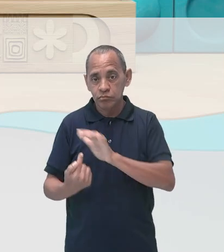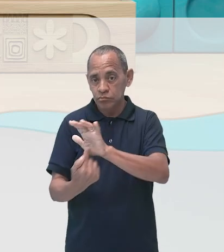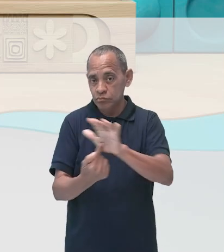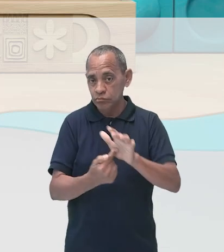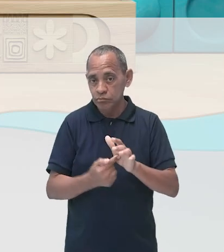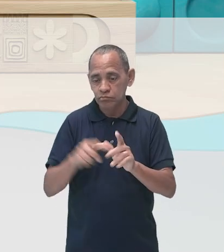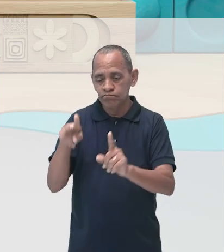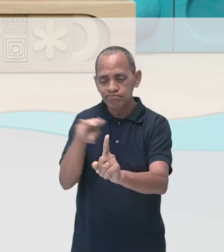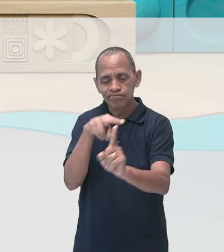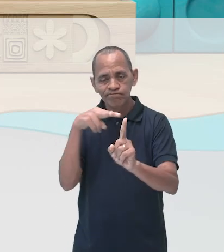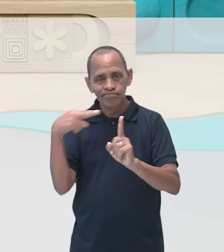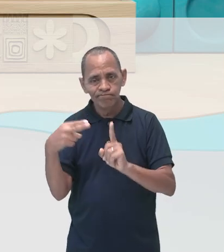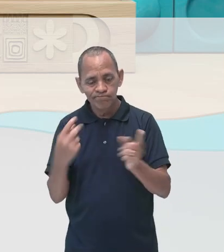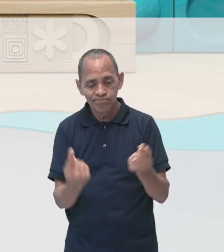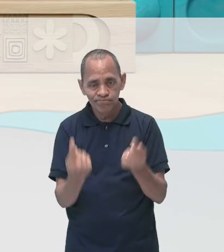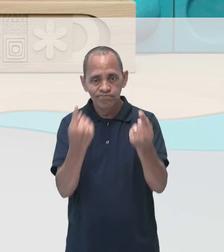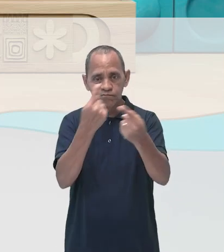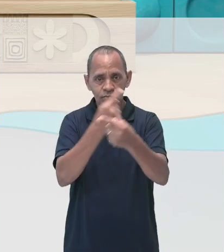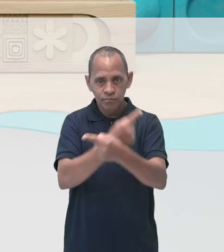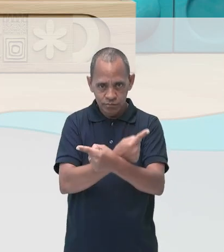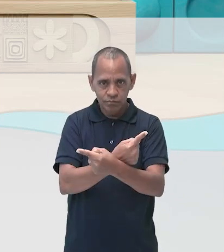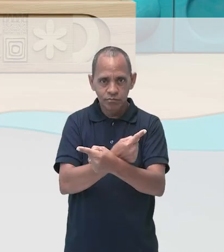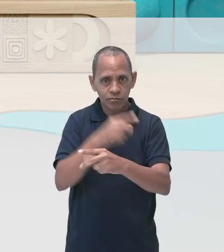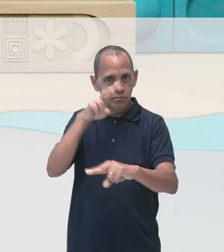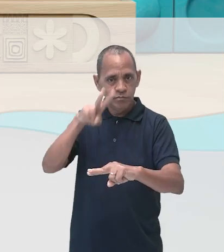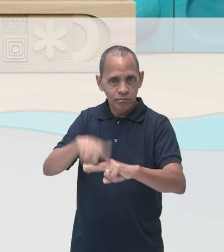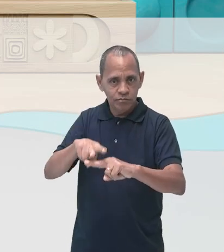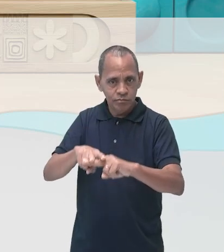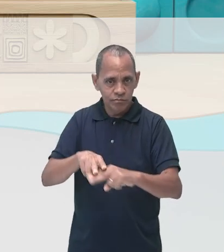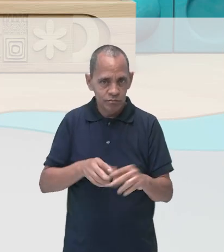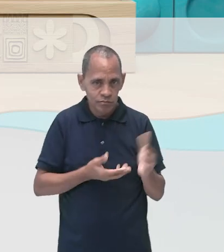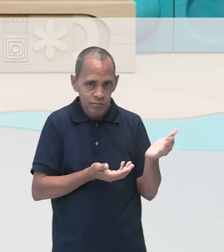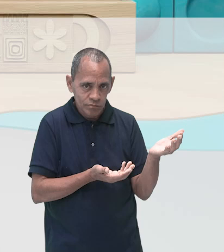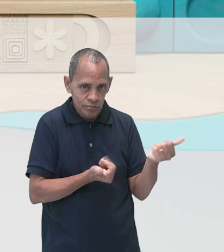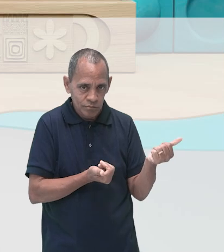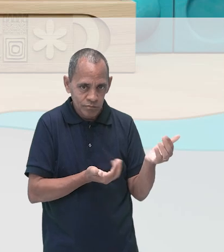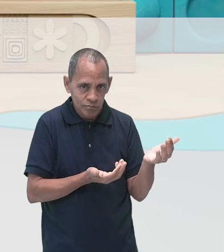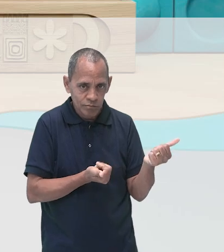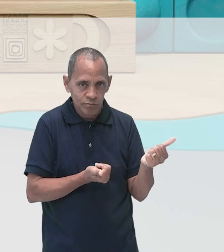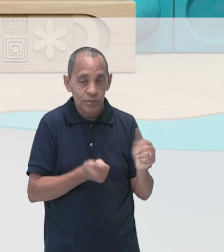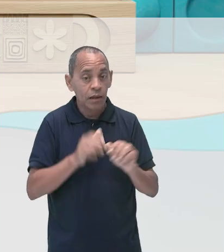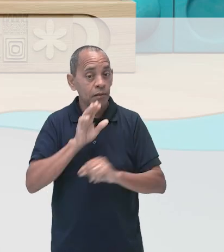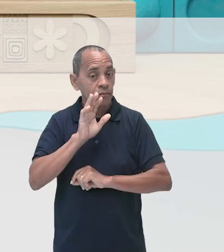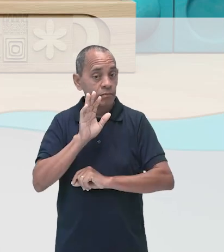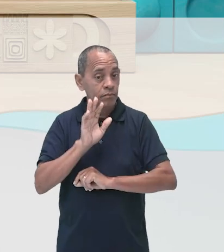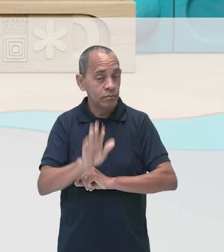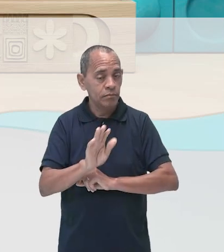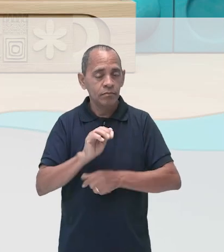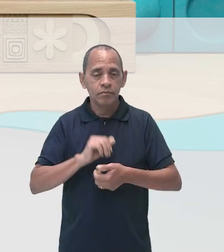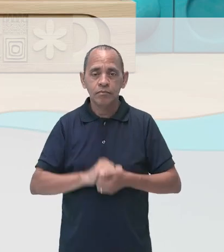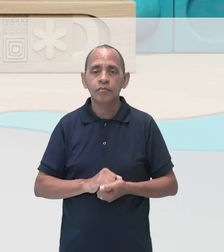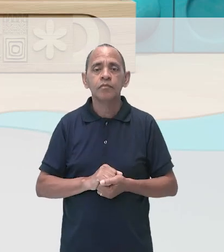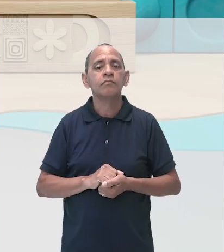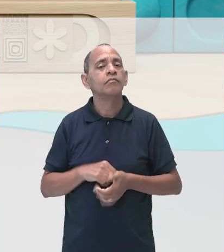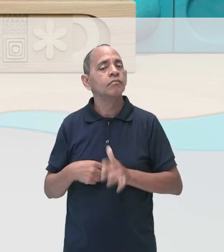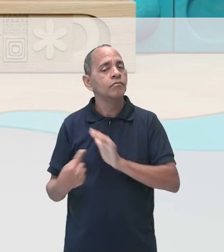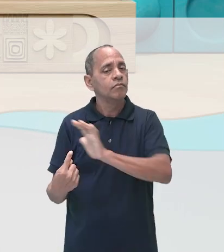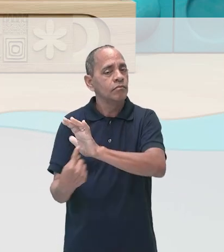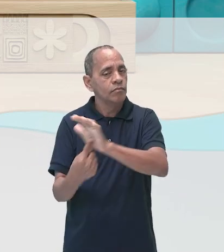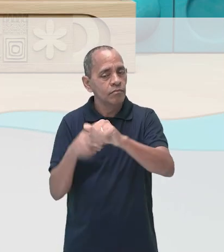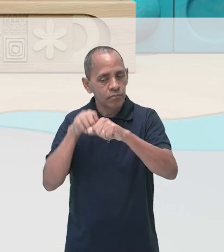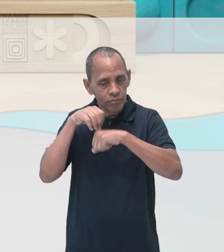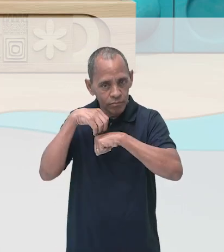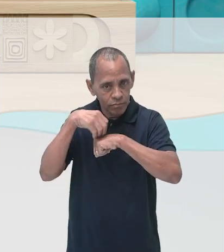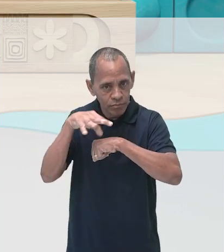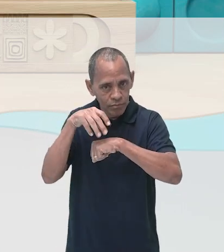um ponto de vista contrário à prisão de menores, certo? Porém, ele apresenta ressalvas